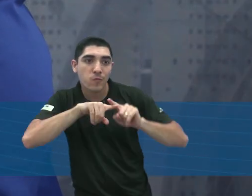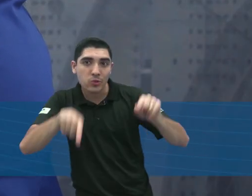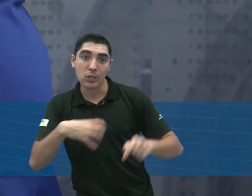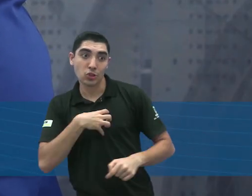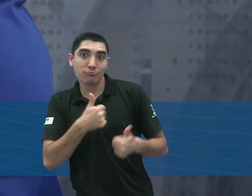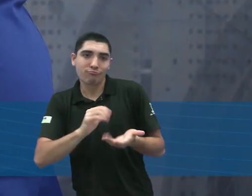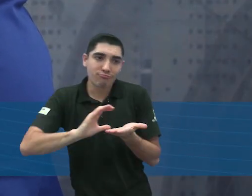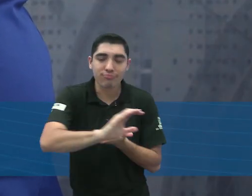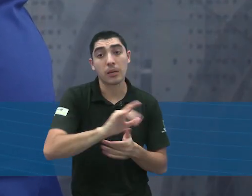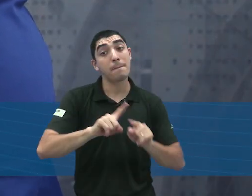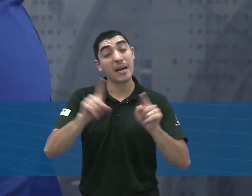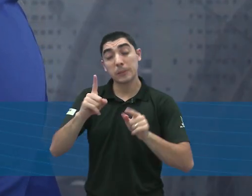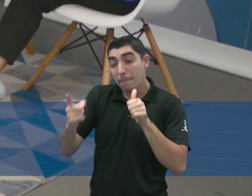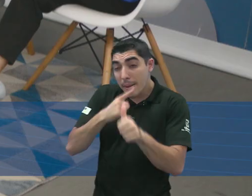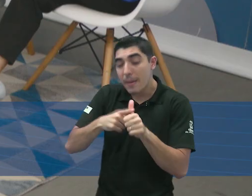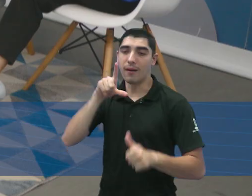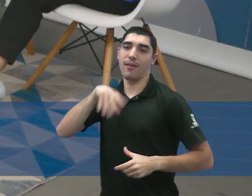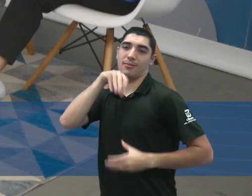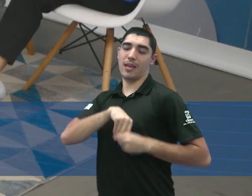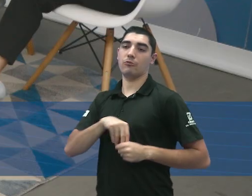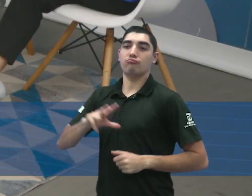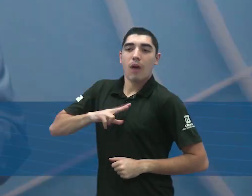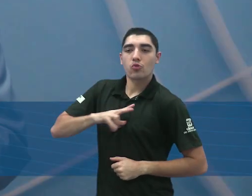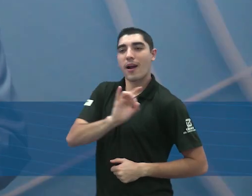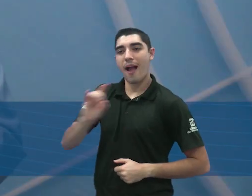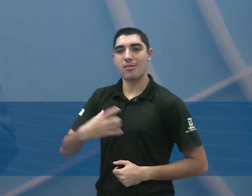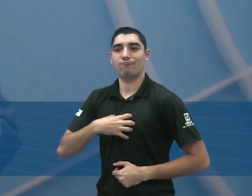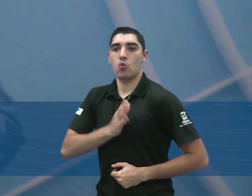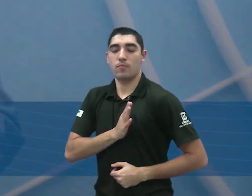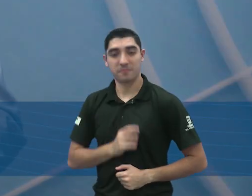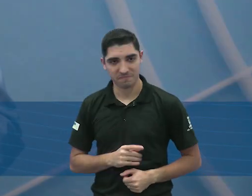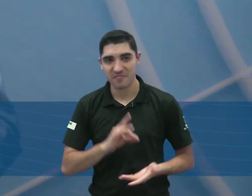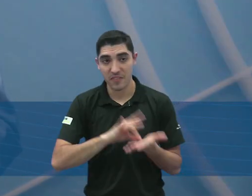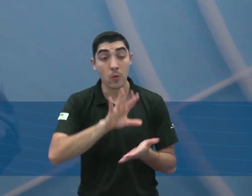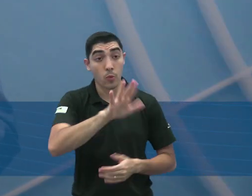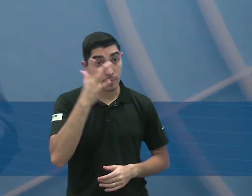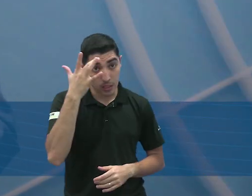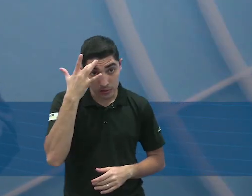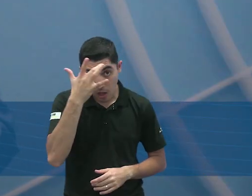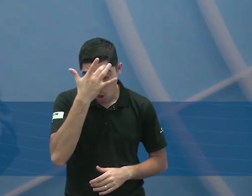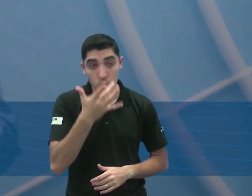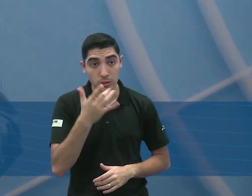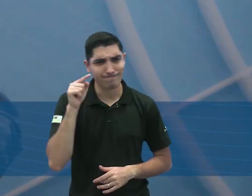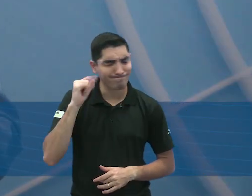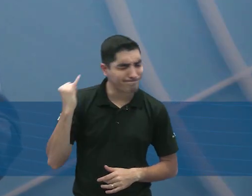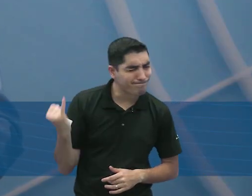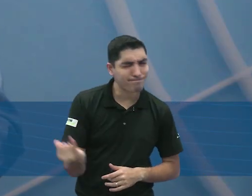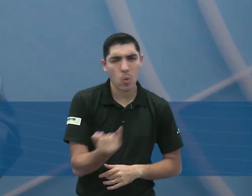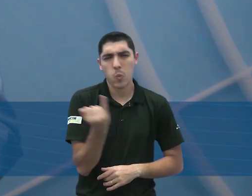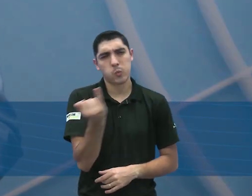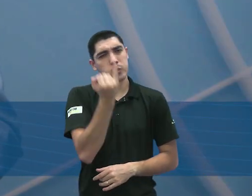é um trabalho interno primeiro. Com certeza. Olha só, gente, a saúde mental é um pilar